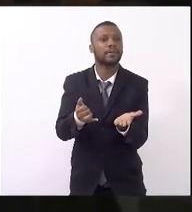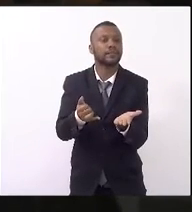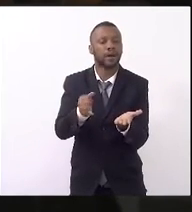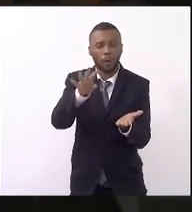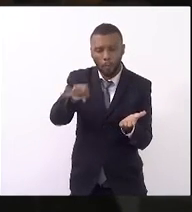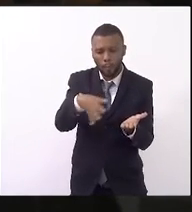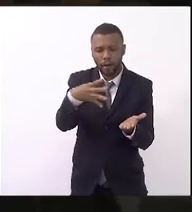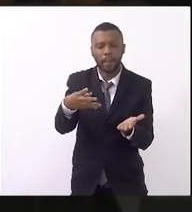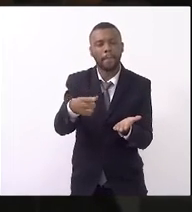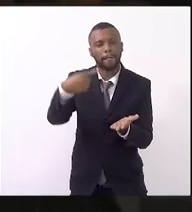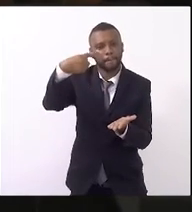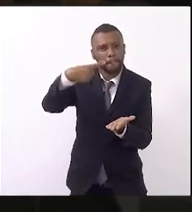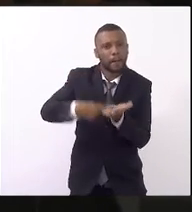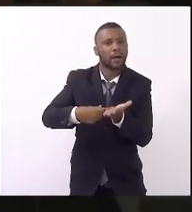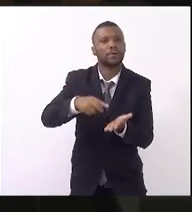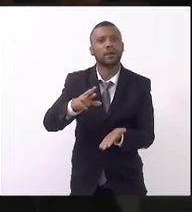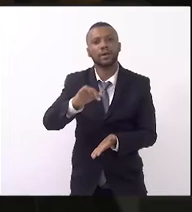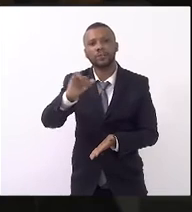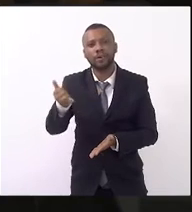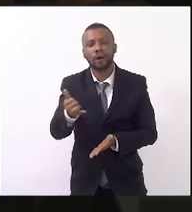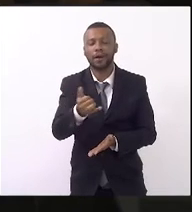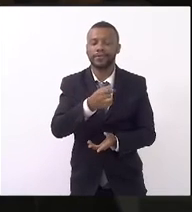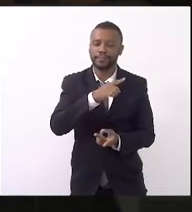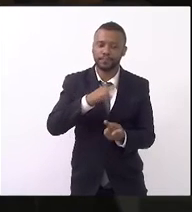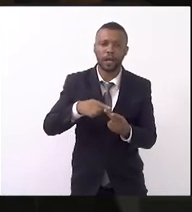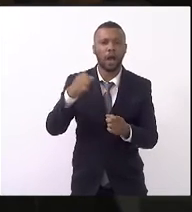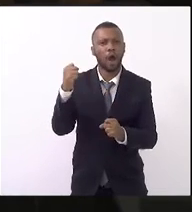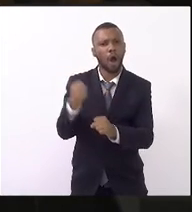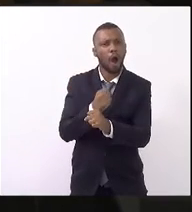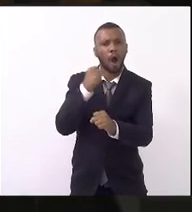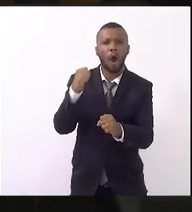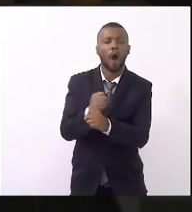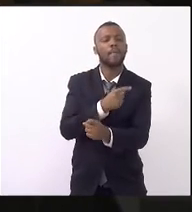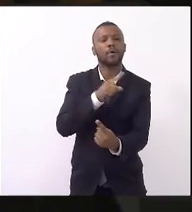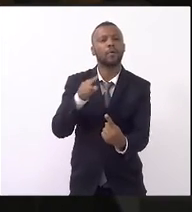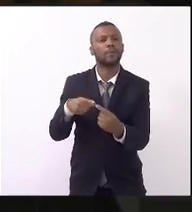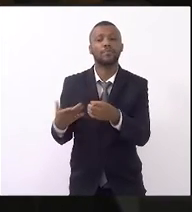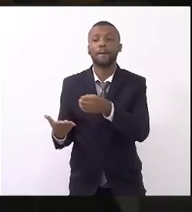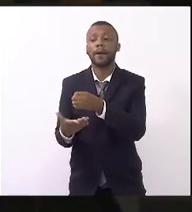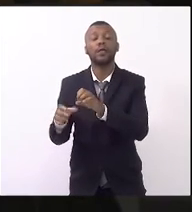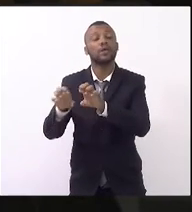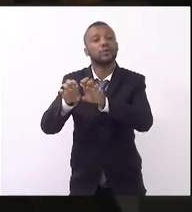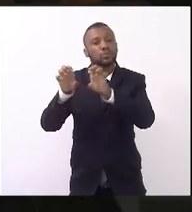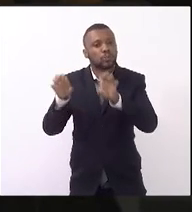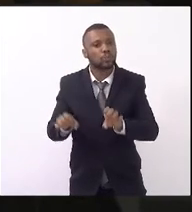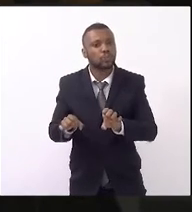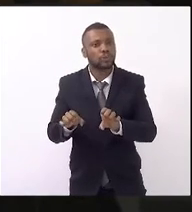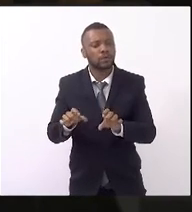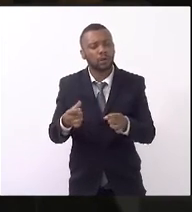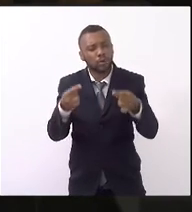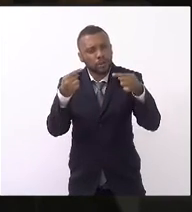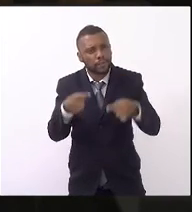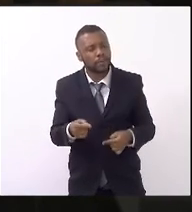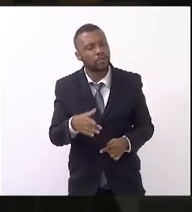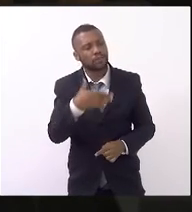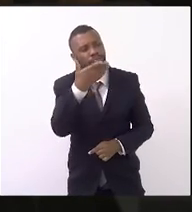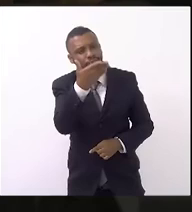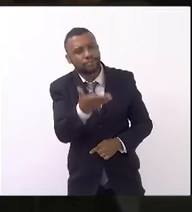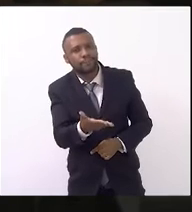Pacto RJ. Obras estruturantes. Eu desafio Vossa Excelência a